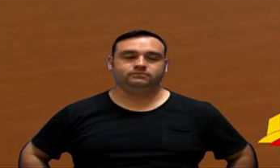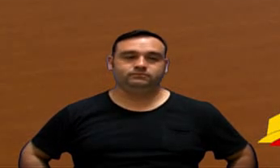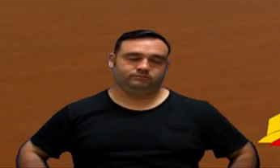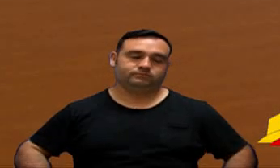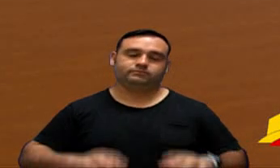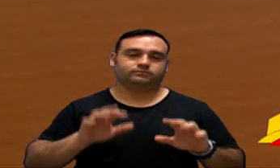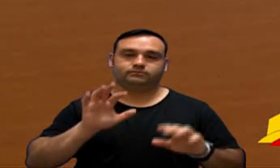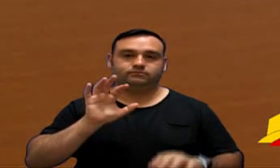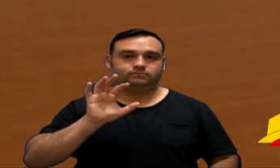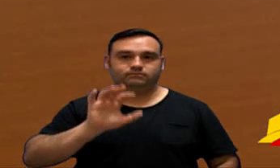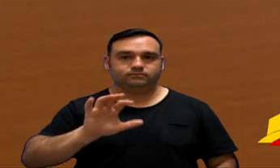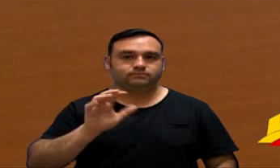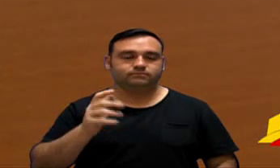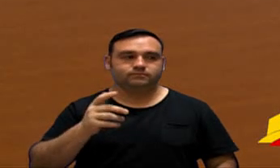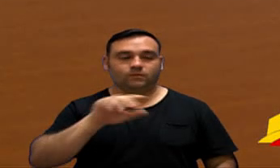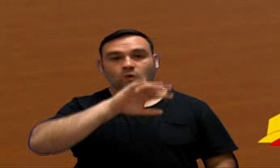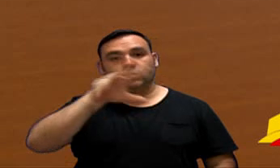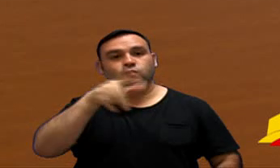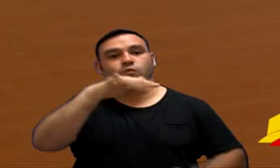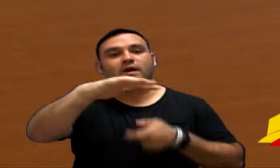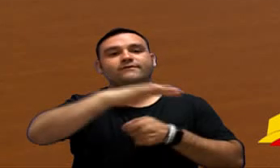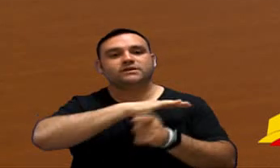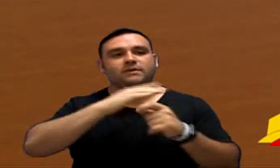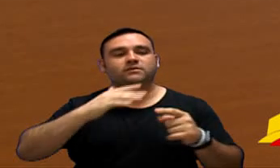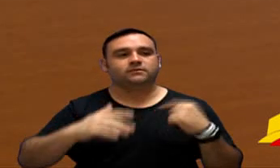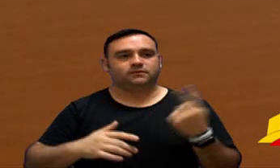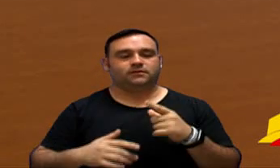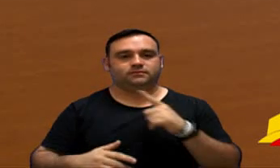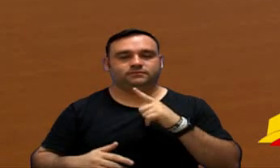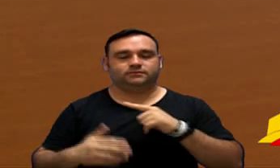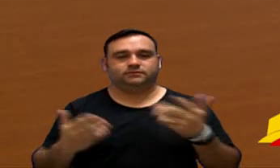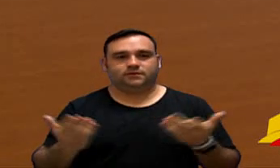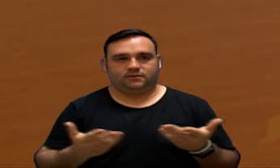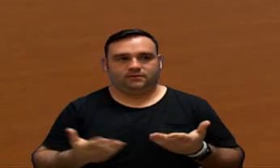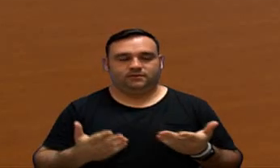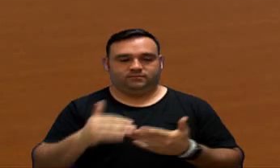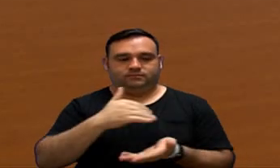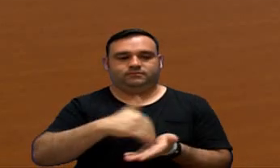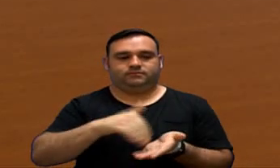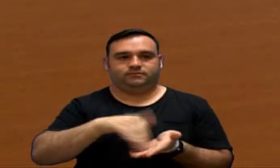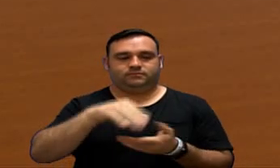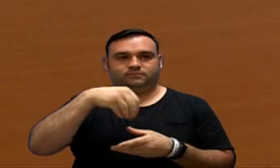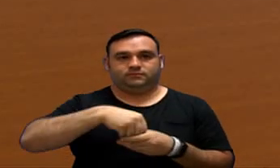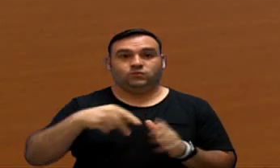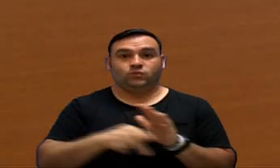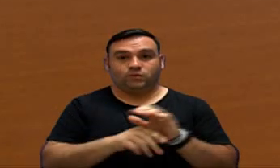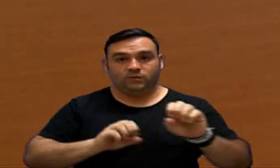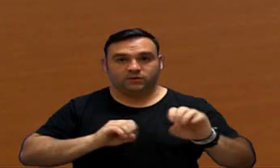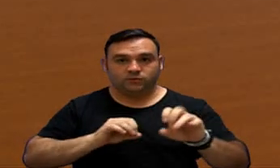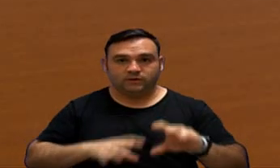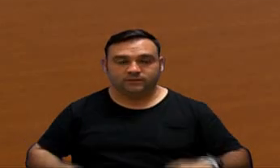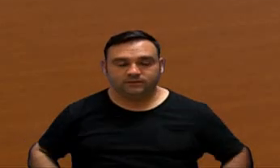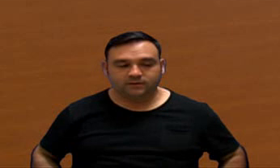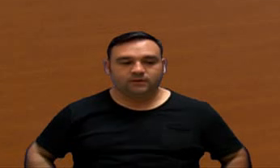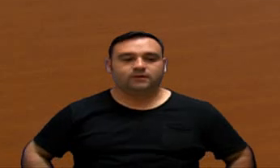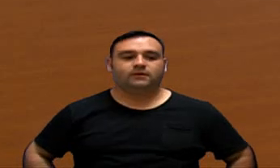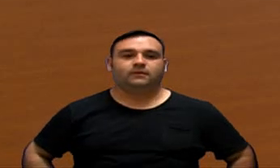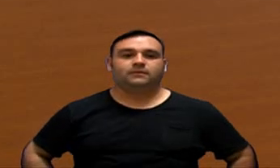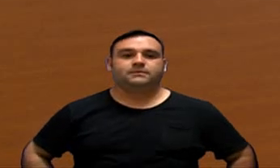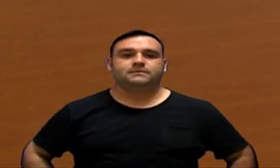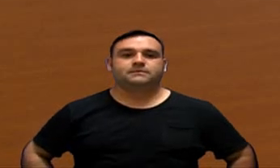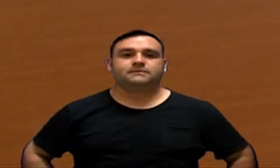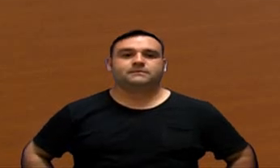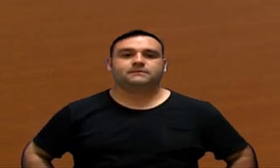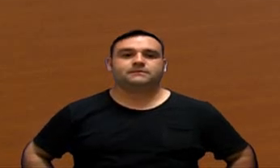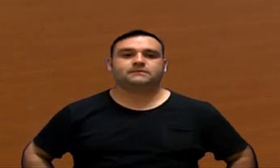São esses os investimentos que nós temos aí na Secretaria da Educação.